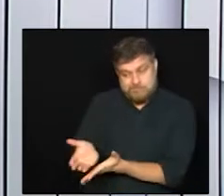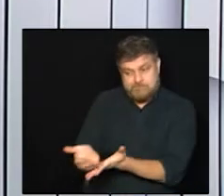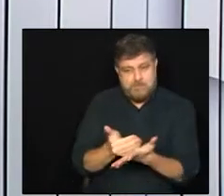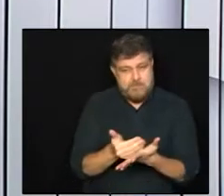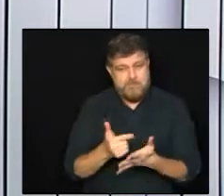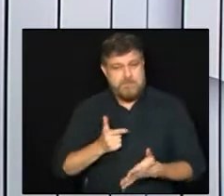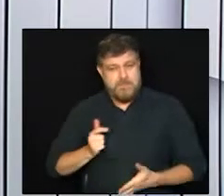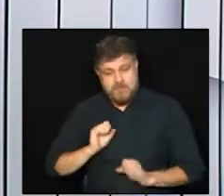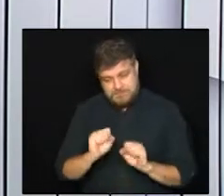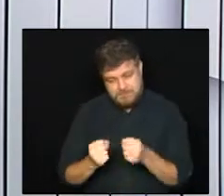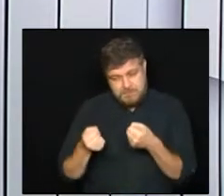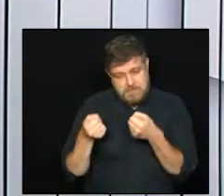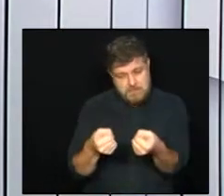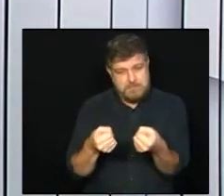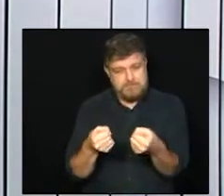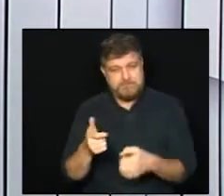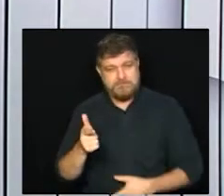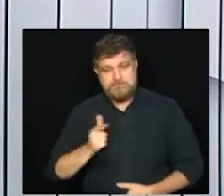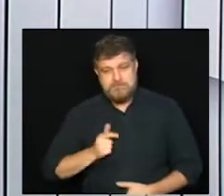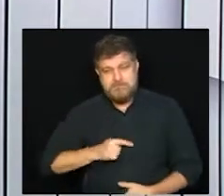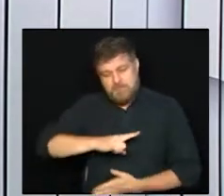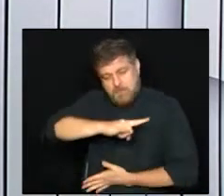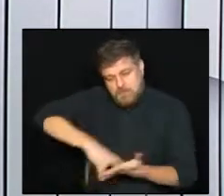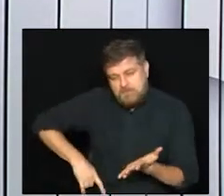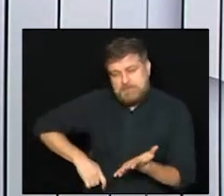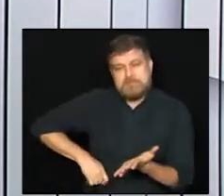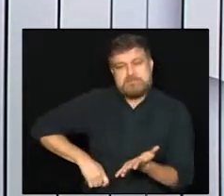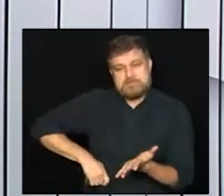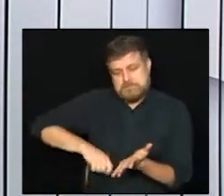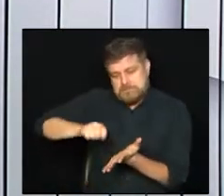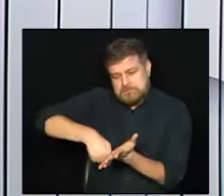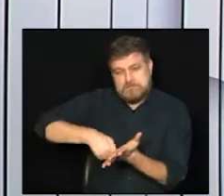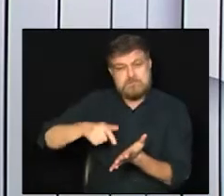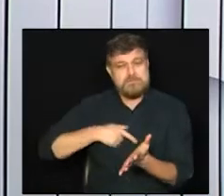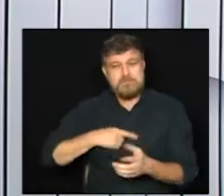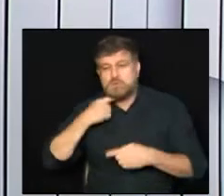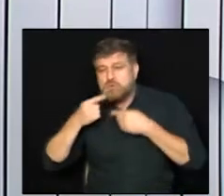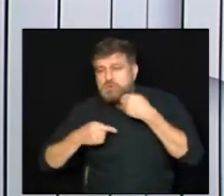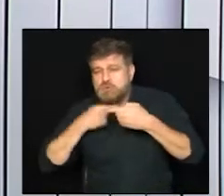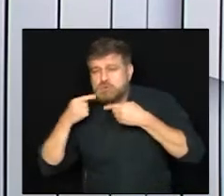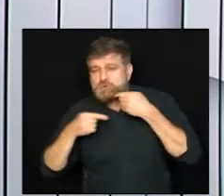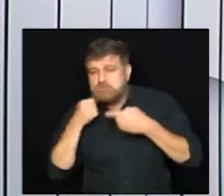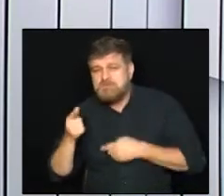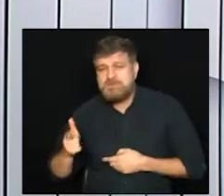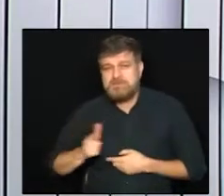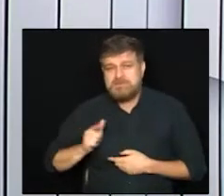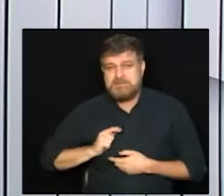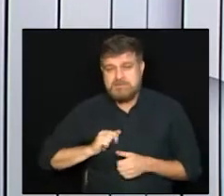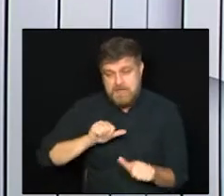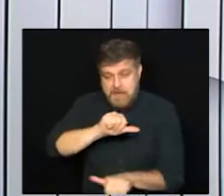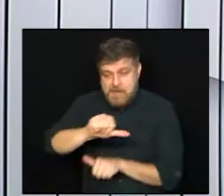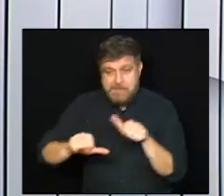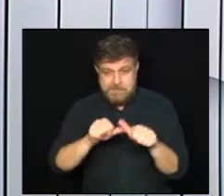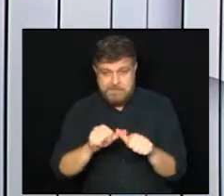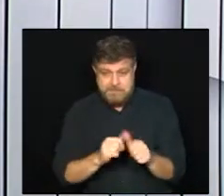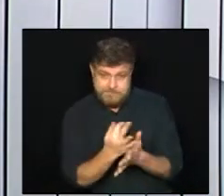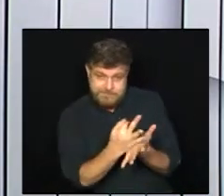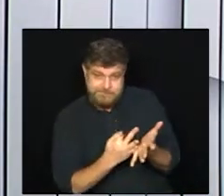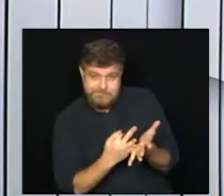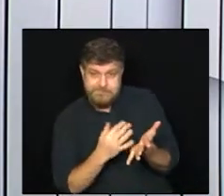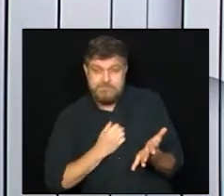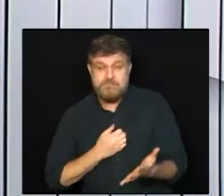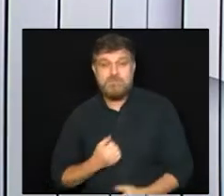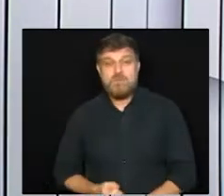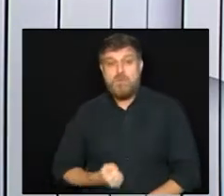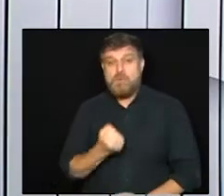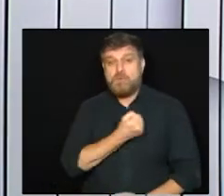para reforçarmos os documentos necessários, dúvidas sobre retificação, o número de inscrição